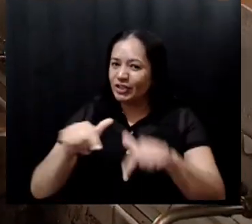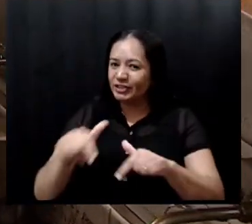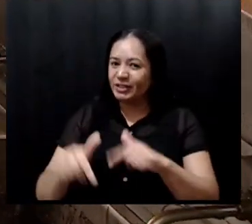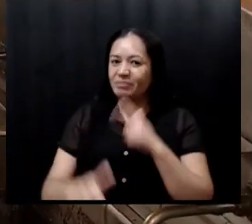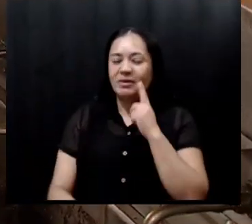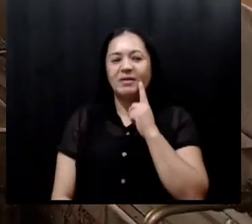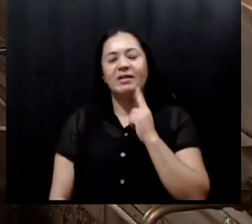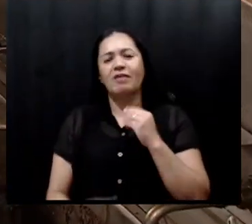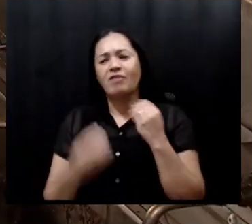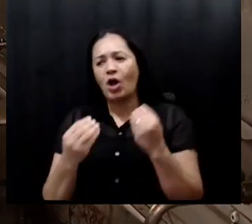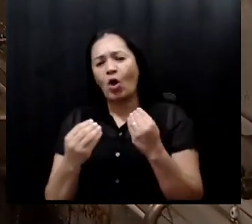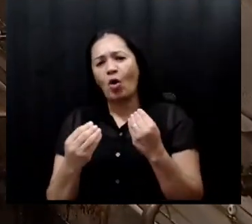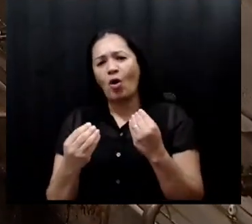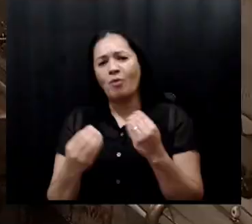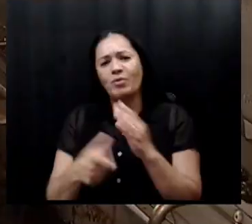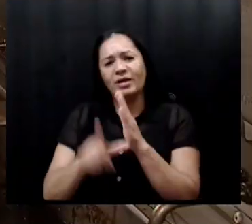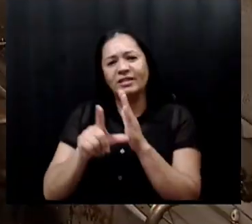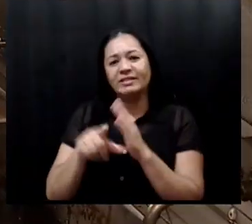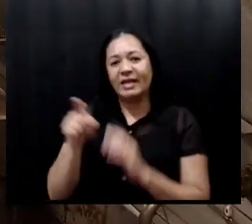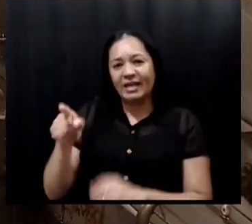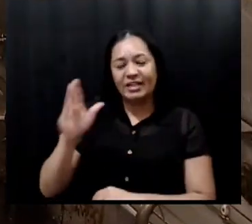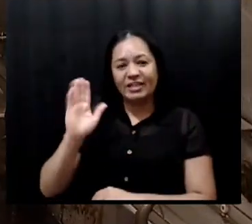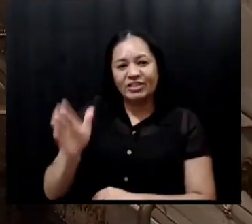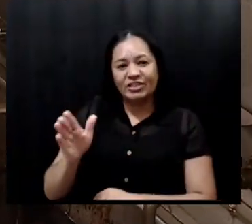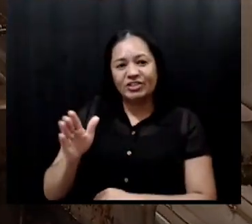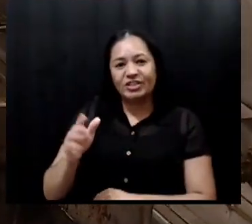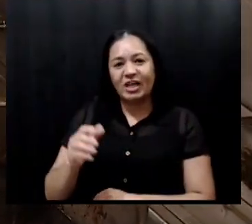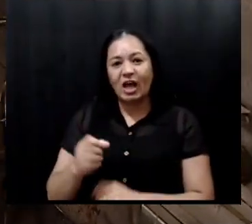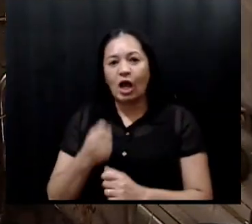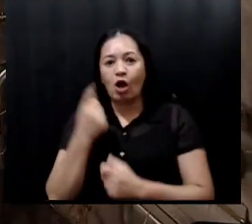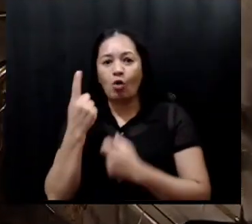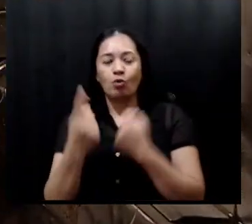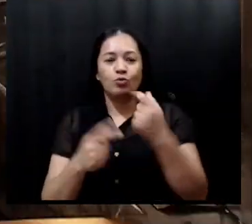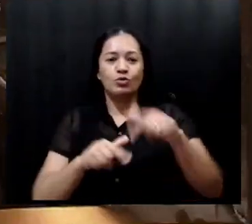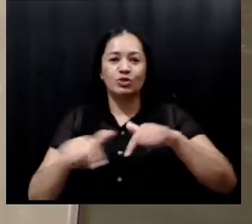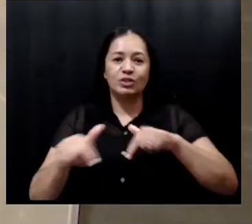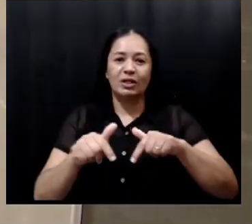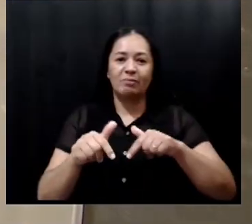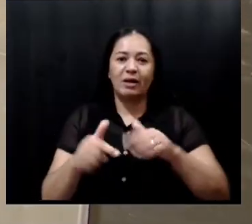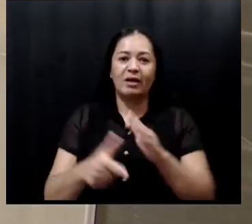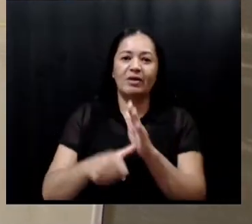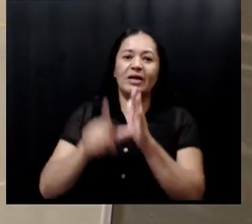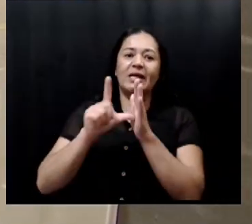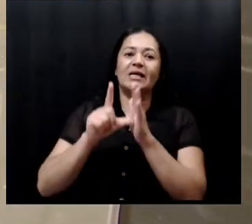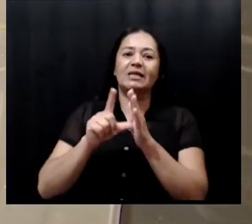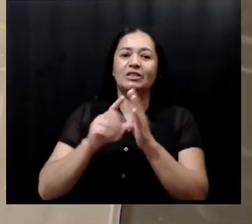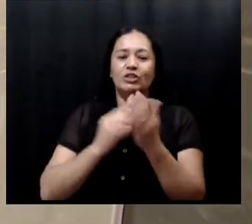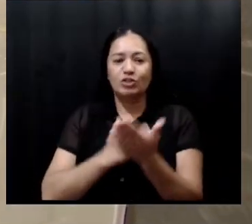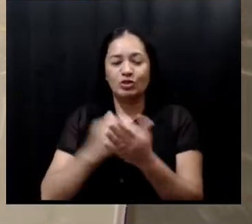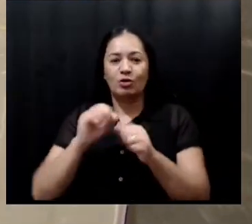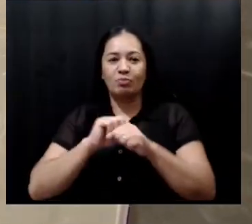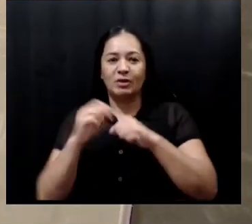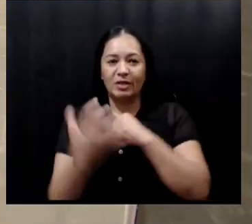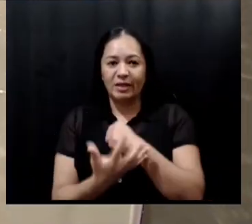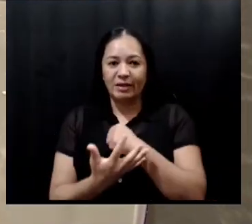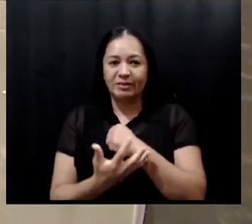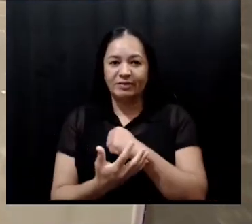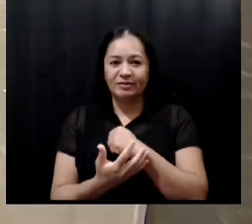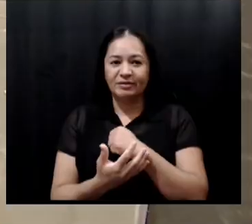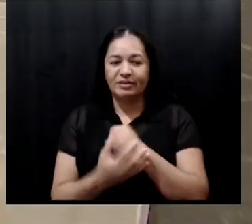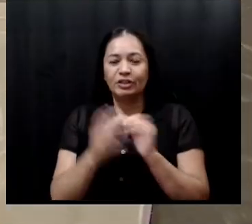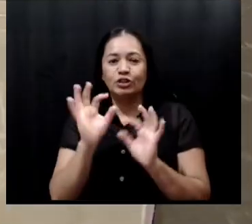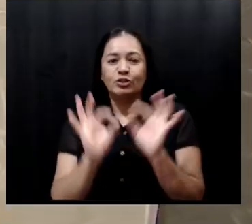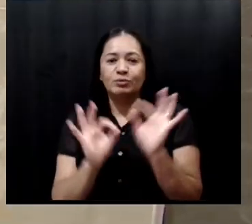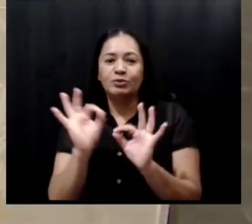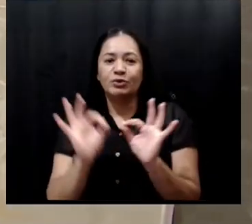de... Elas fizeram alguns serviços aqui na parte da cozinha, antes da pandemia também, inclusive. Na parte de pré-produção e da produção também. A